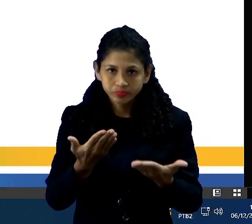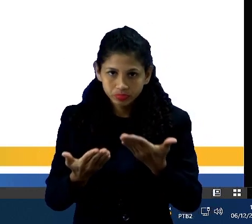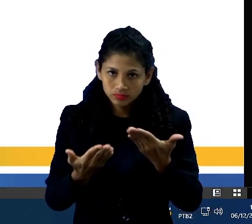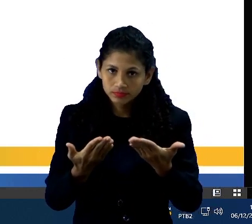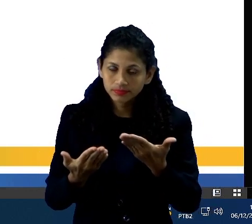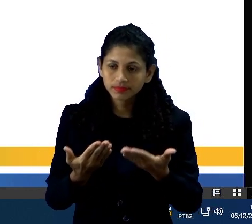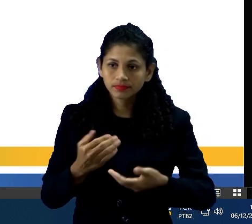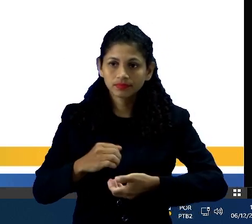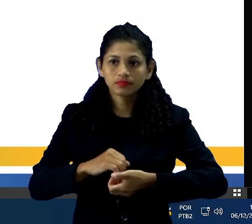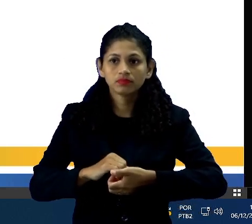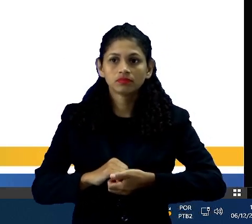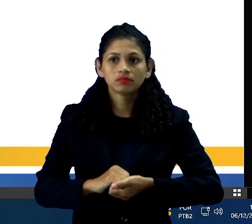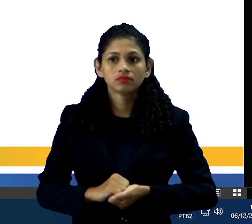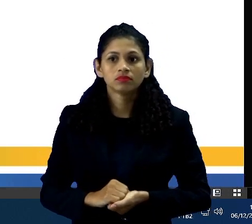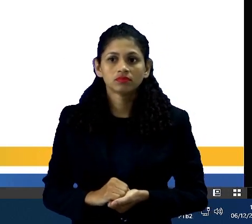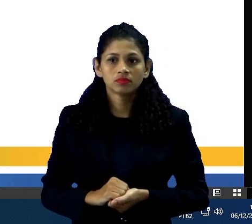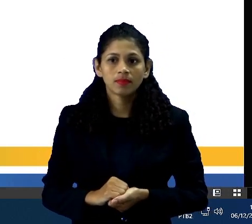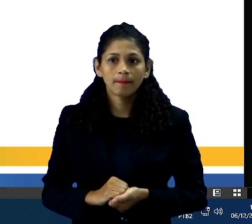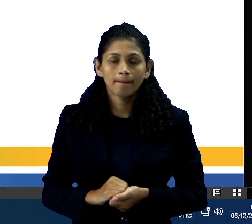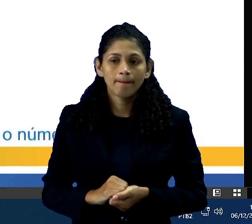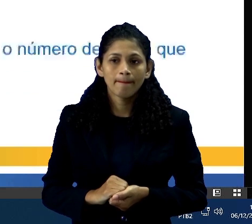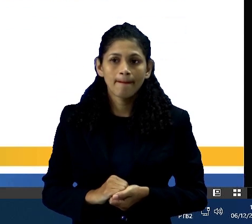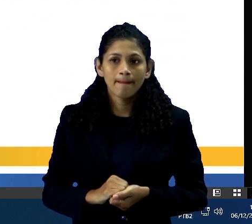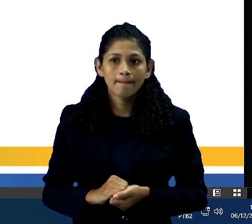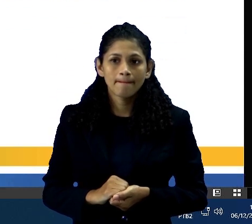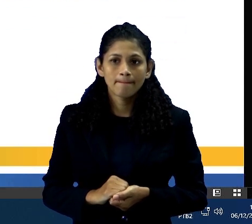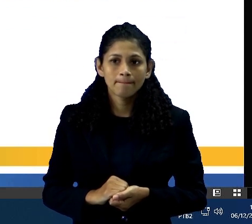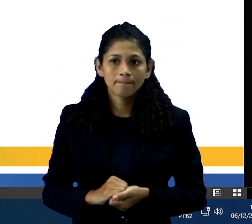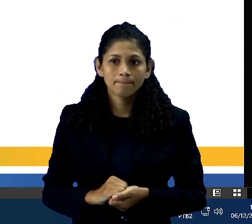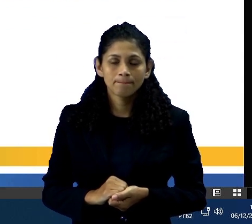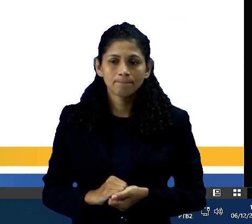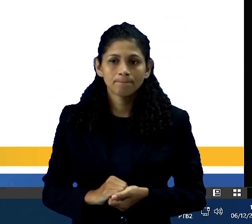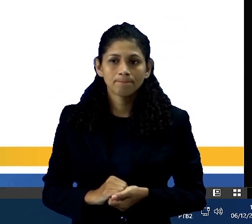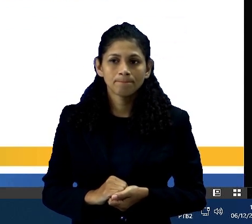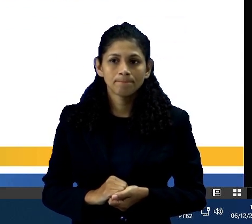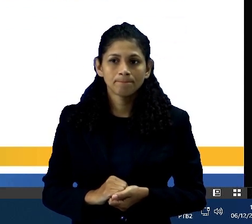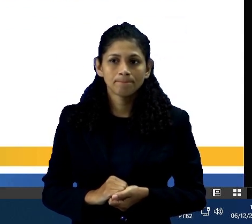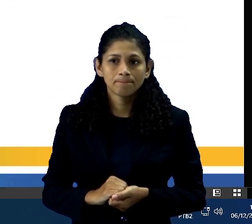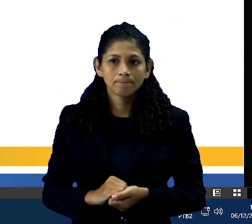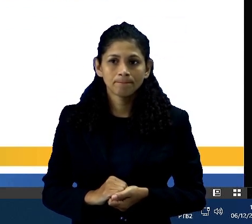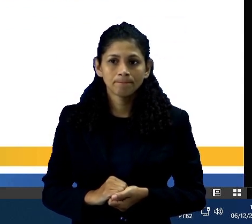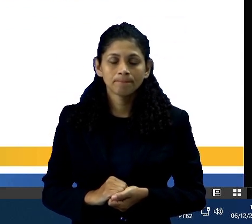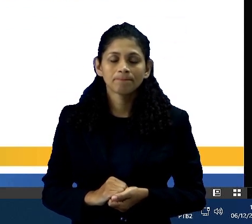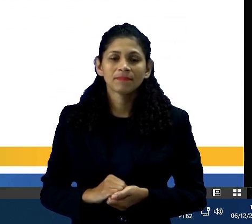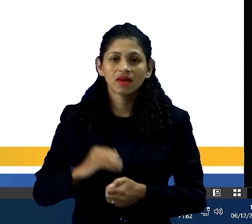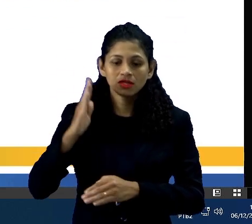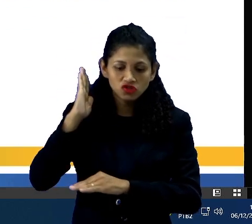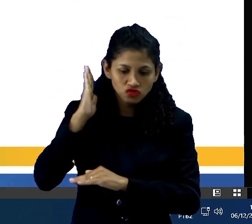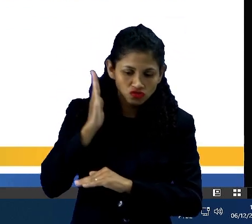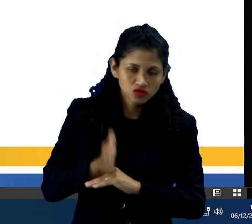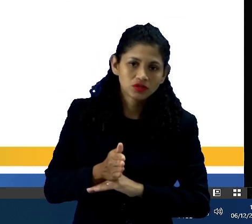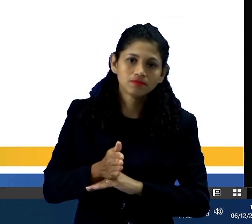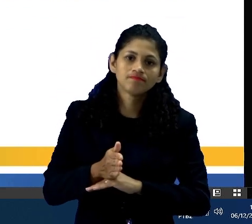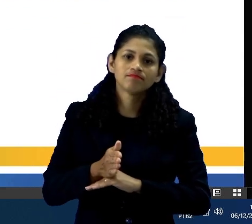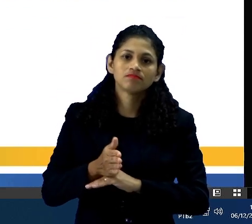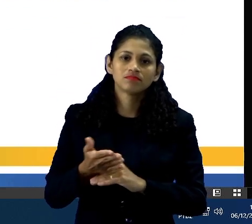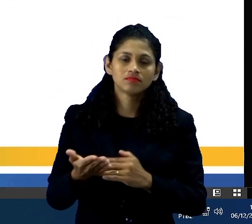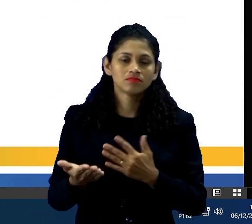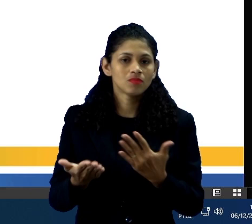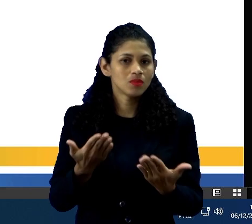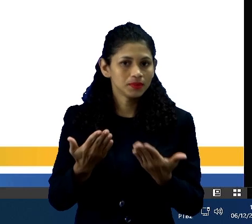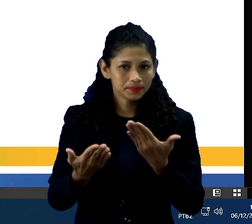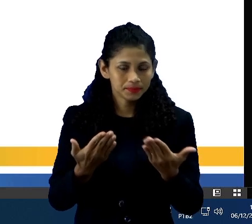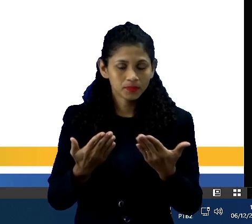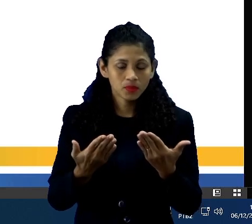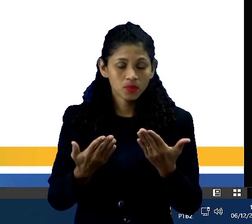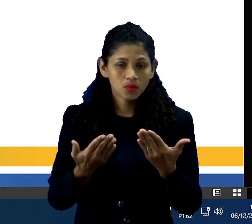diminuir, nós temos uma grandeza inversamente. Então, vamos lá? É uma grandeza diretamente proporcional, porque quanto